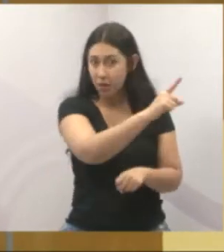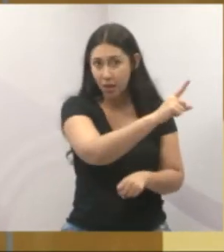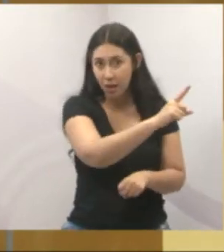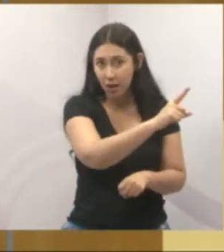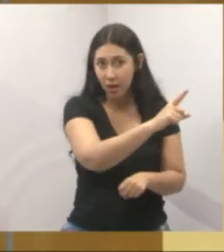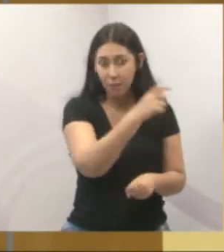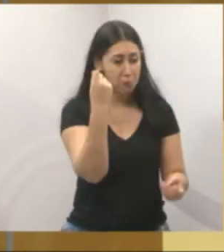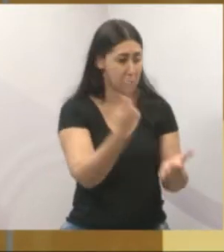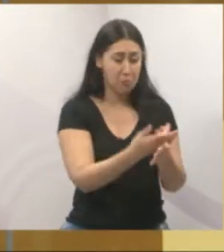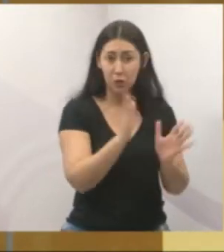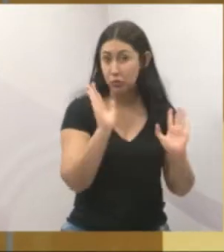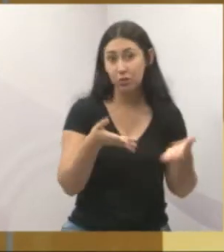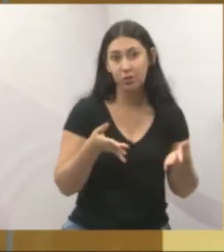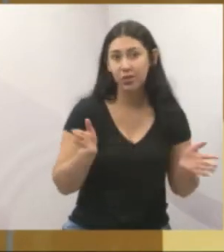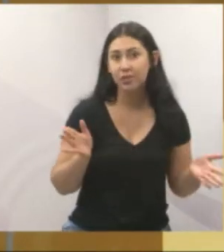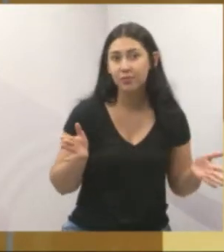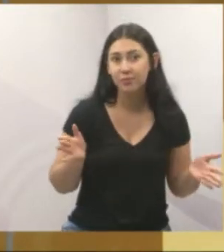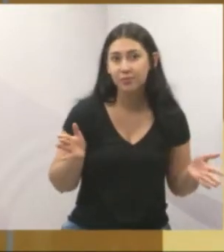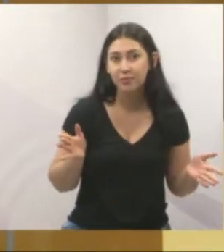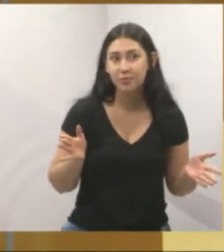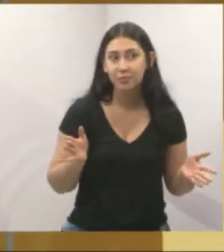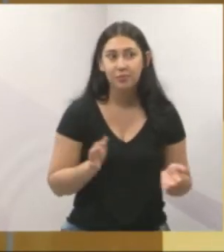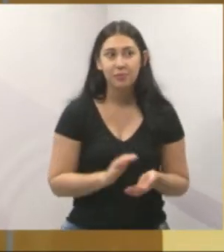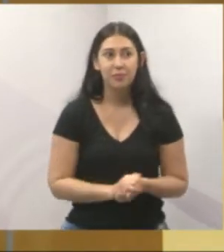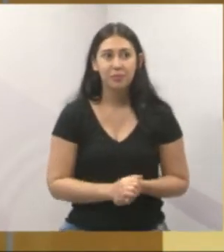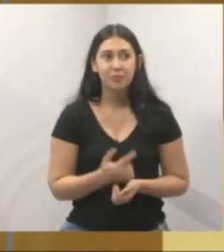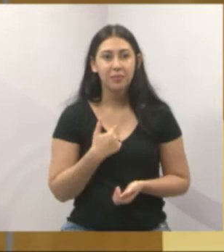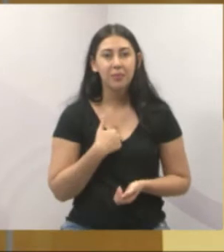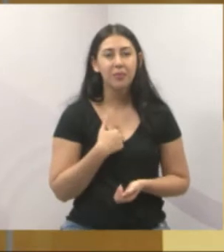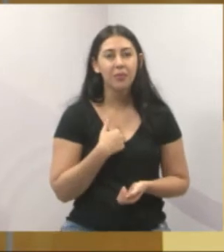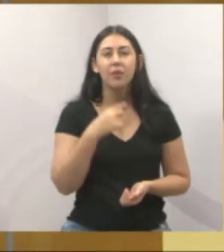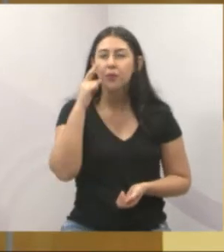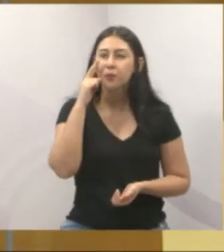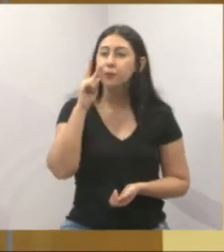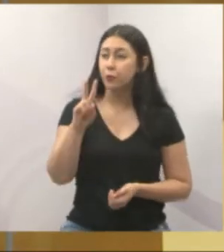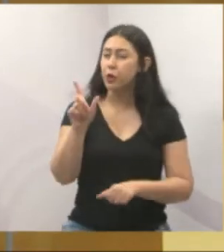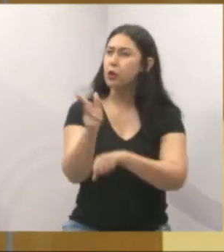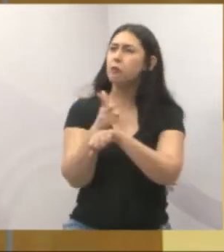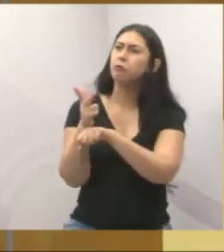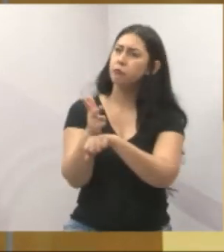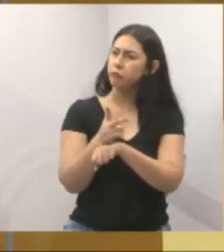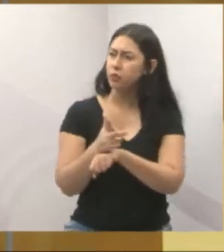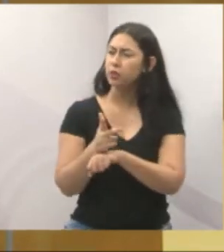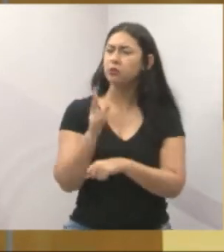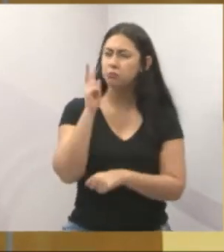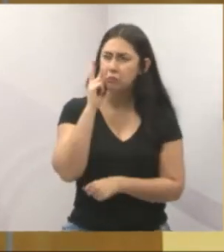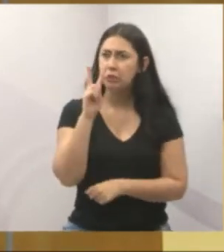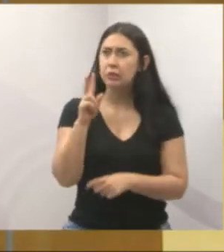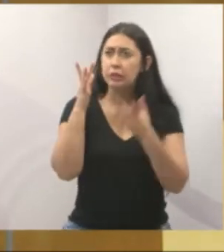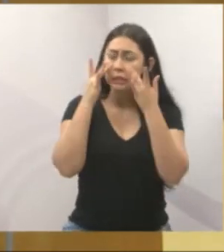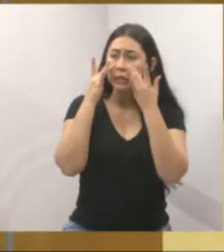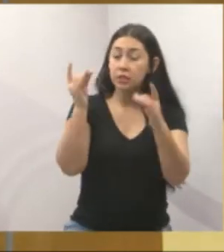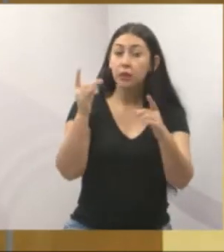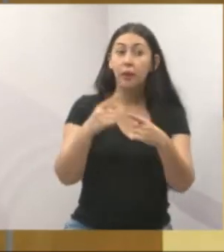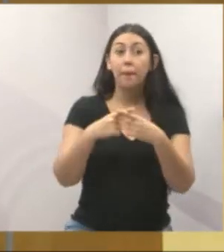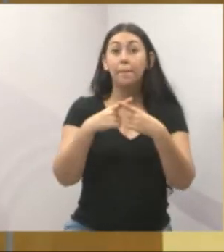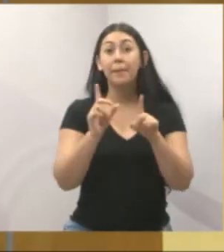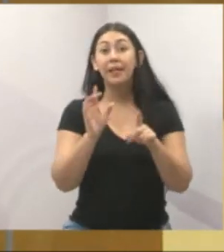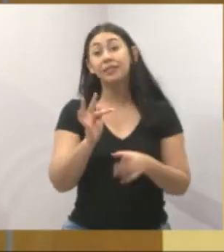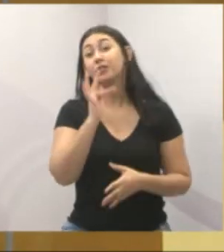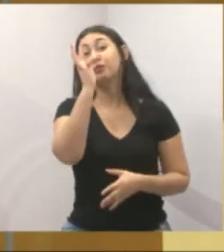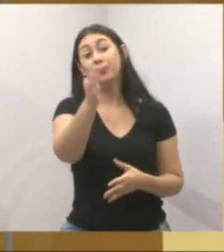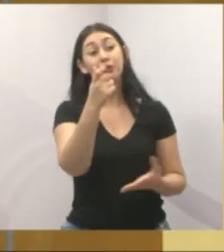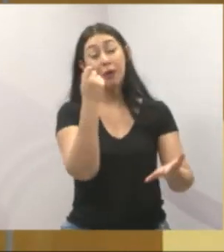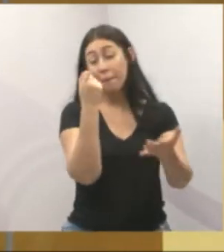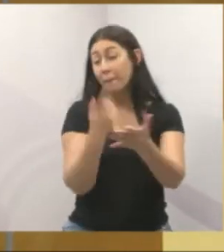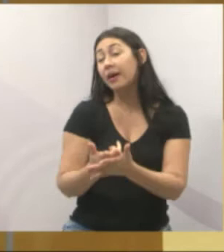vai ficar na ambulância. E aí, eu ouvi aqui atentamente os vídeos que foram colocados, mas vai ressarcir. Quem